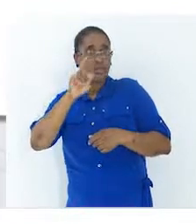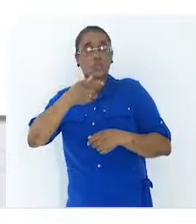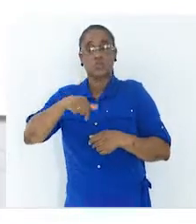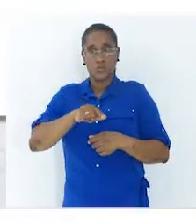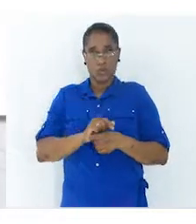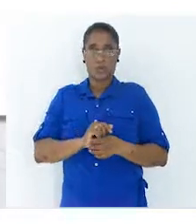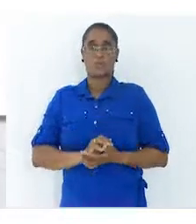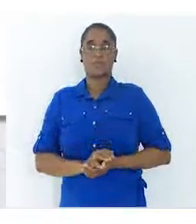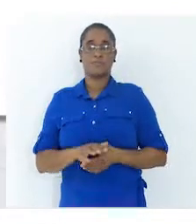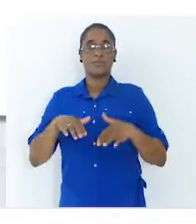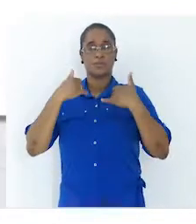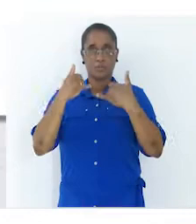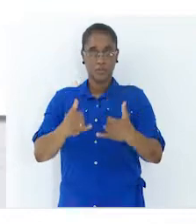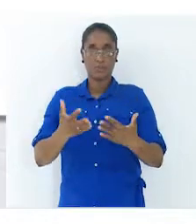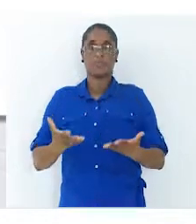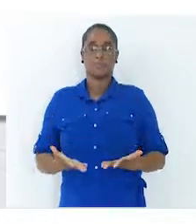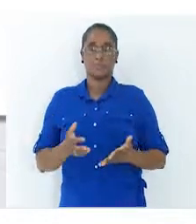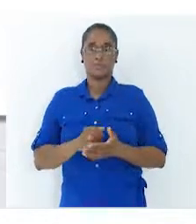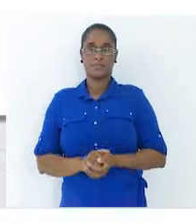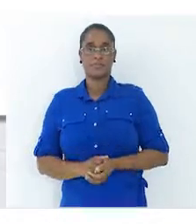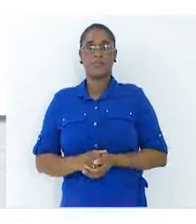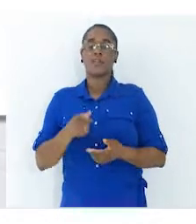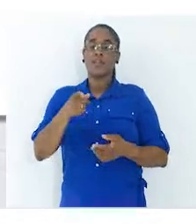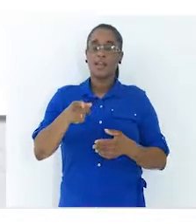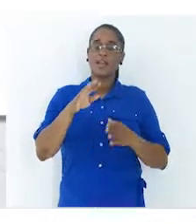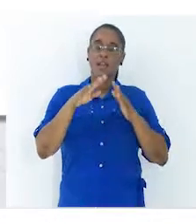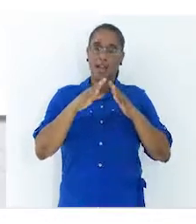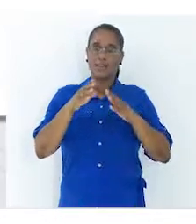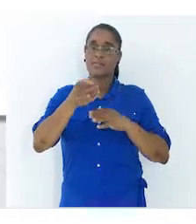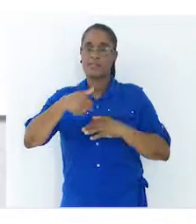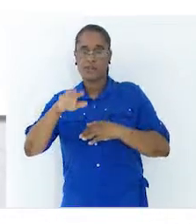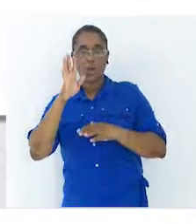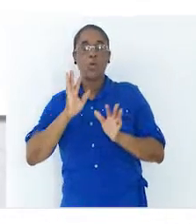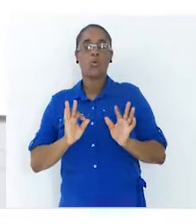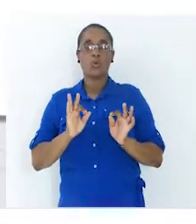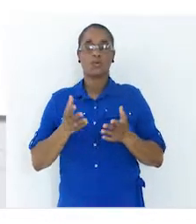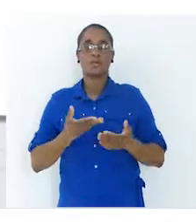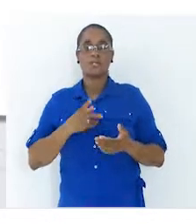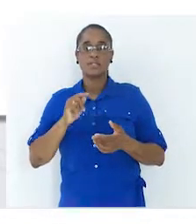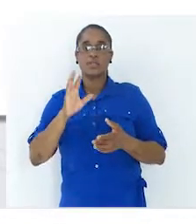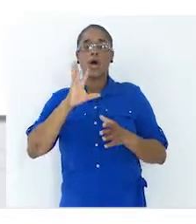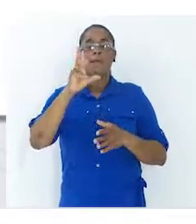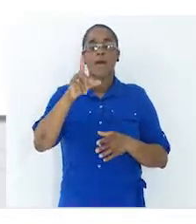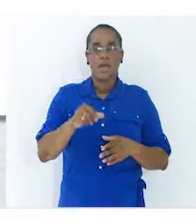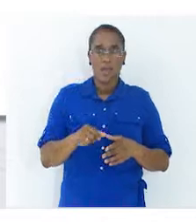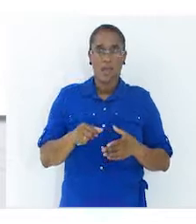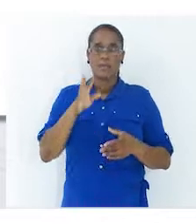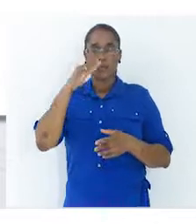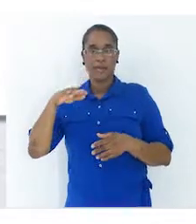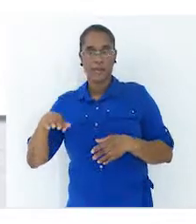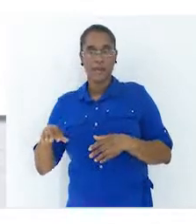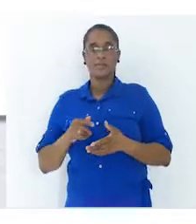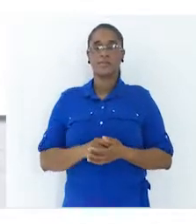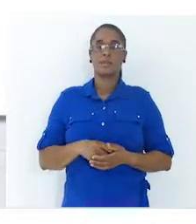É isso. A seguir temos também nossa casa cuida do amanhã de crianças